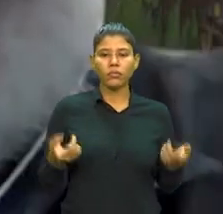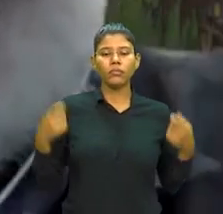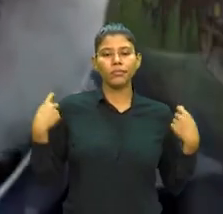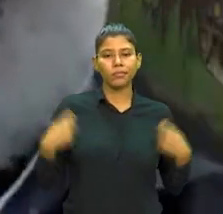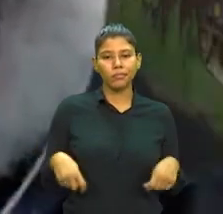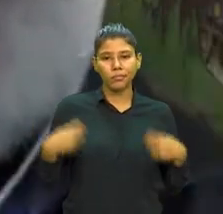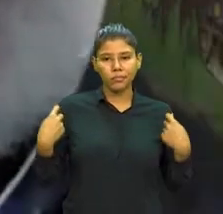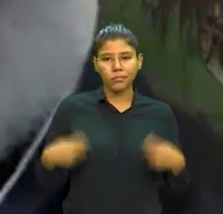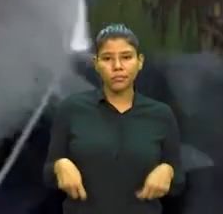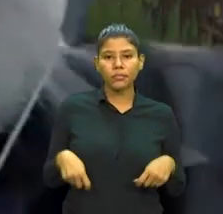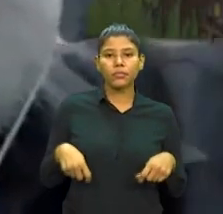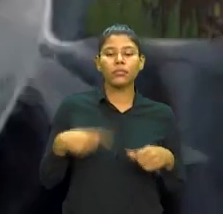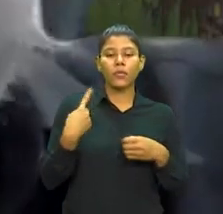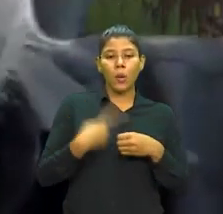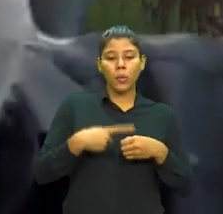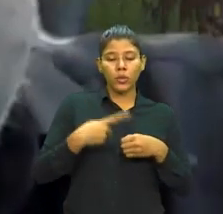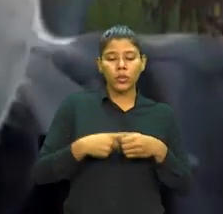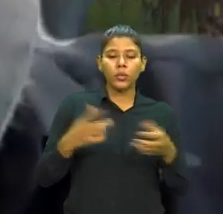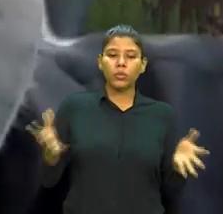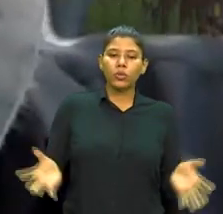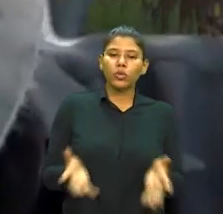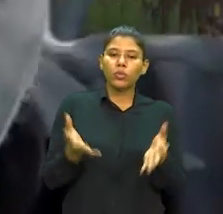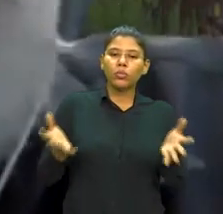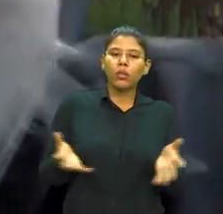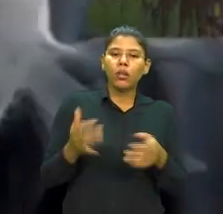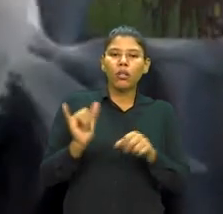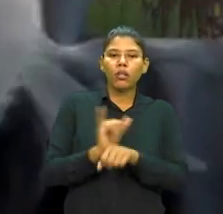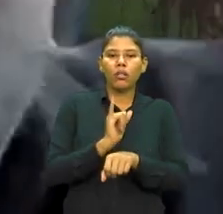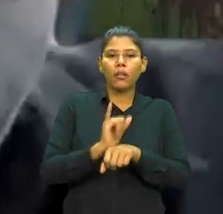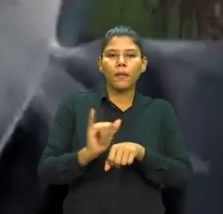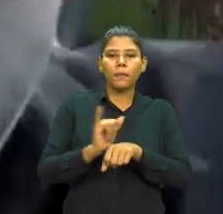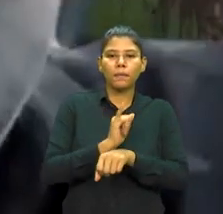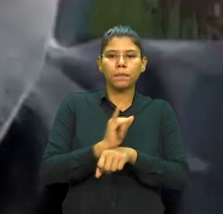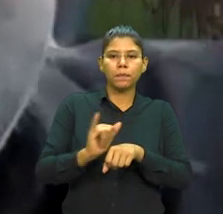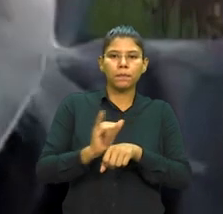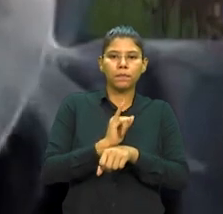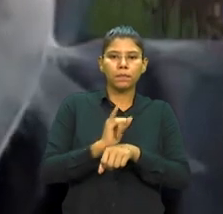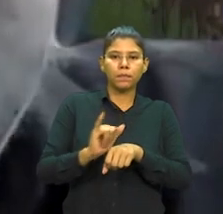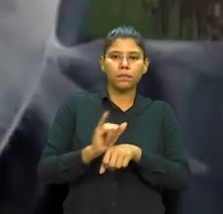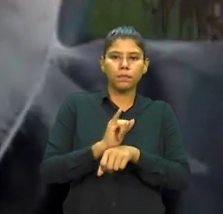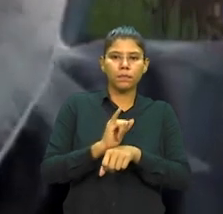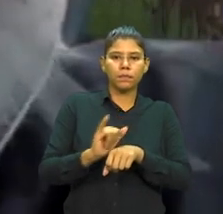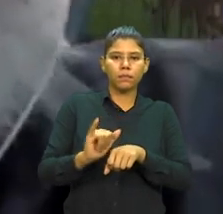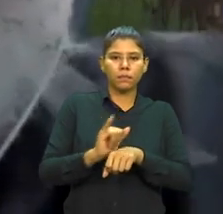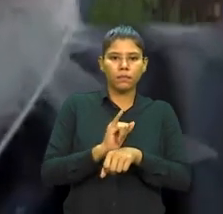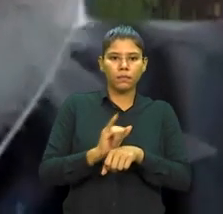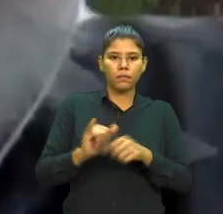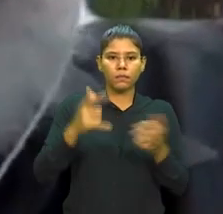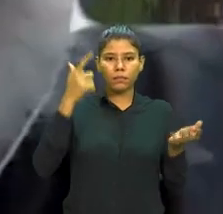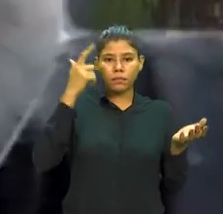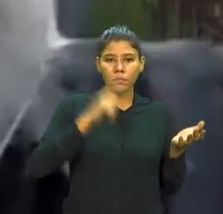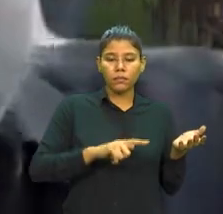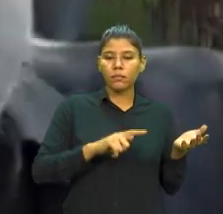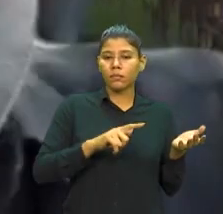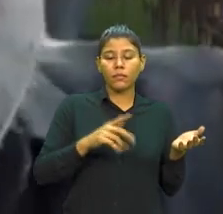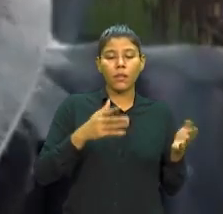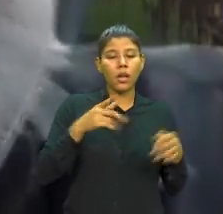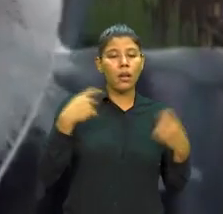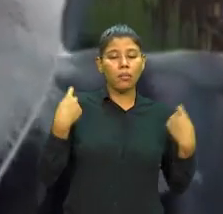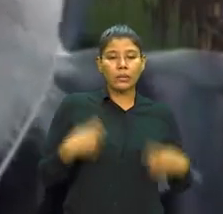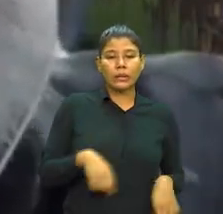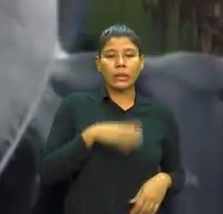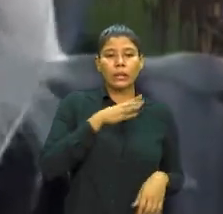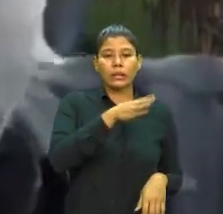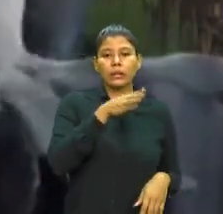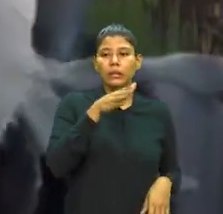pelos municípios de uma forma muito enérgica né de de ir mesmo de casa em casa para buscar